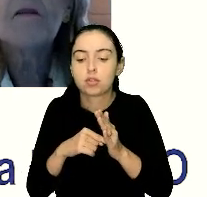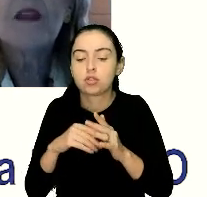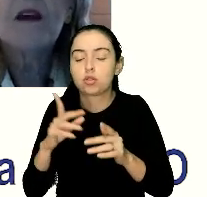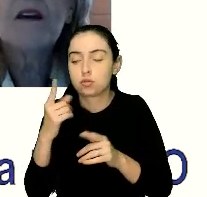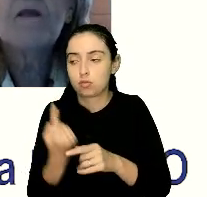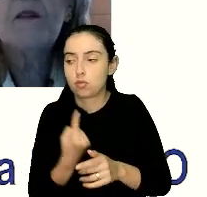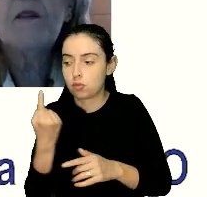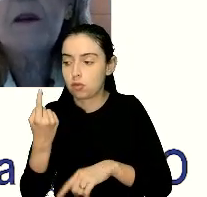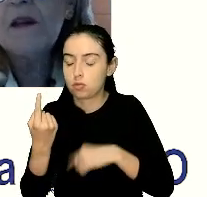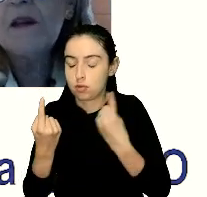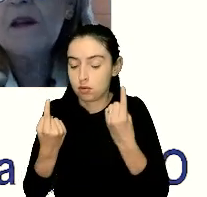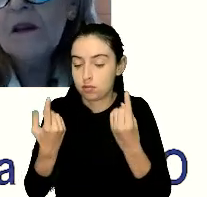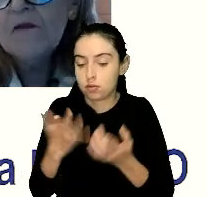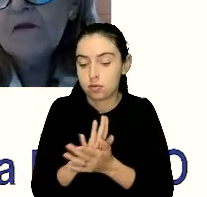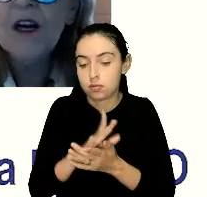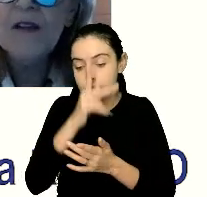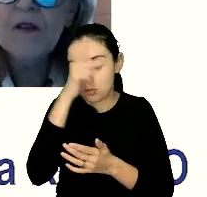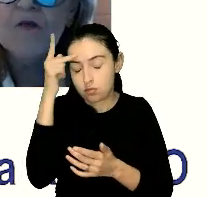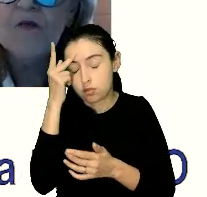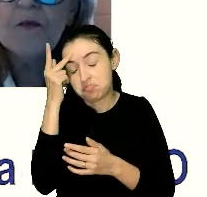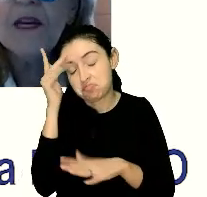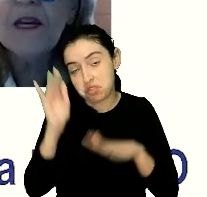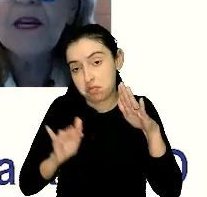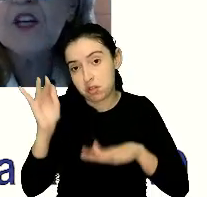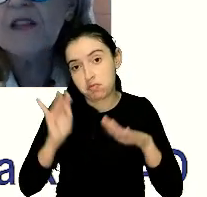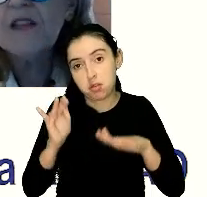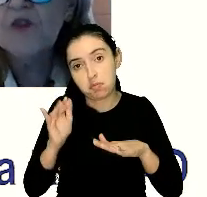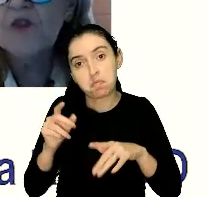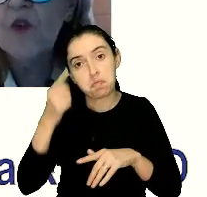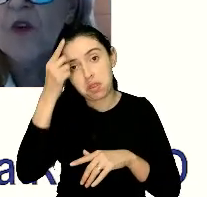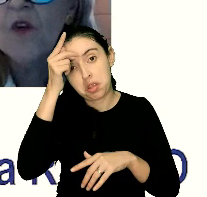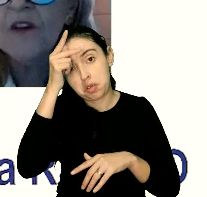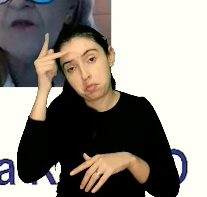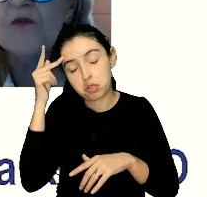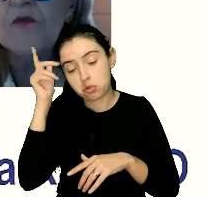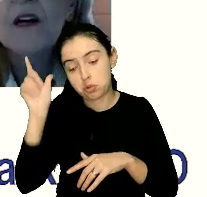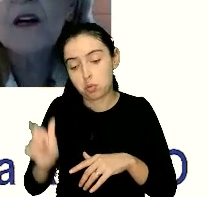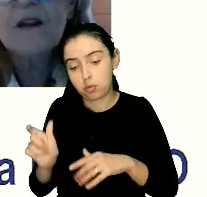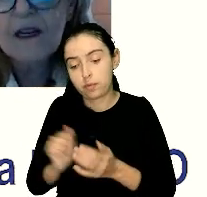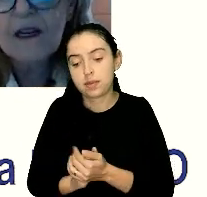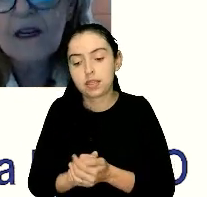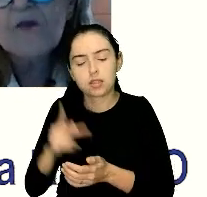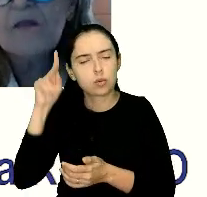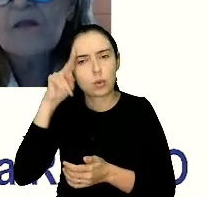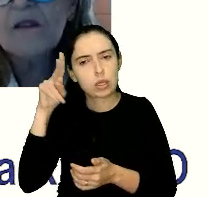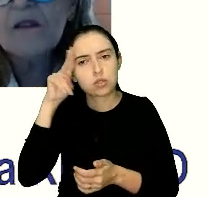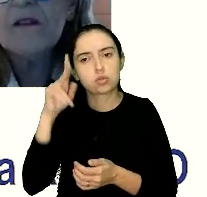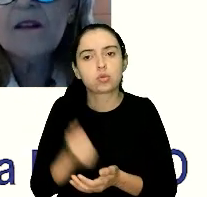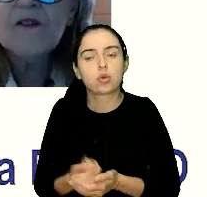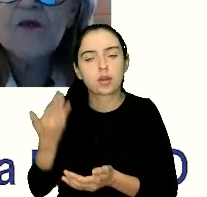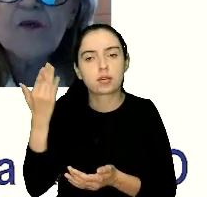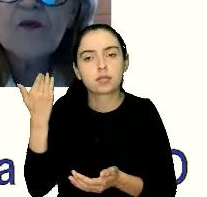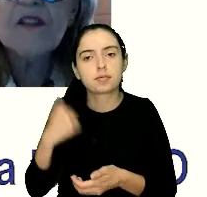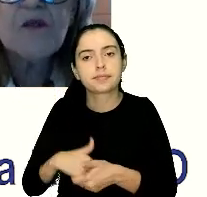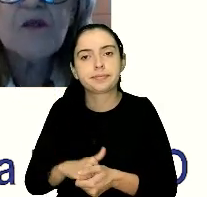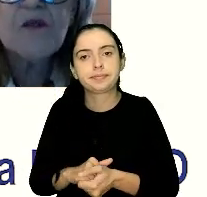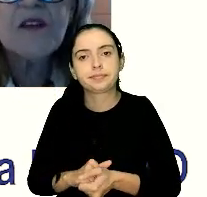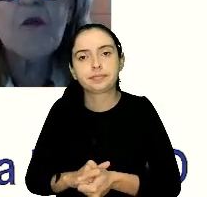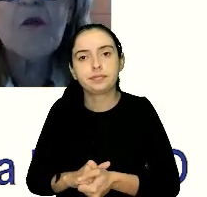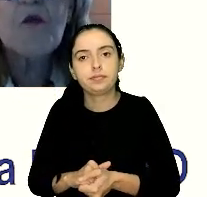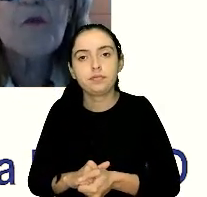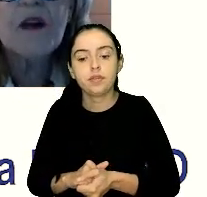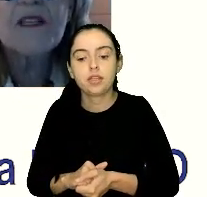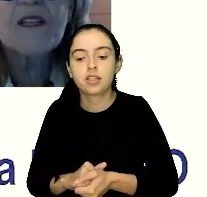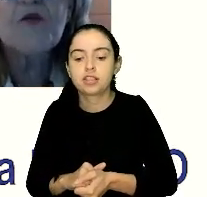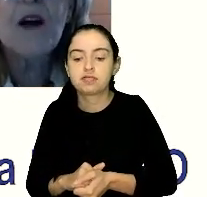nós, vai depender de cada um. Para quem já tem um histórico, as consequências vão